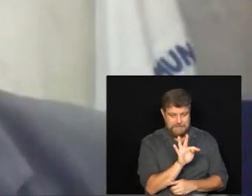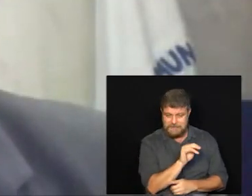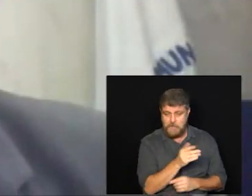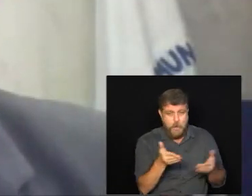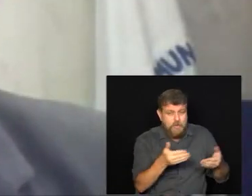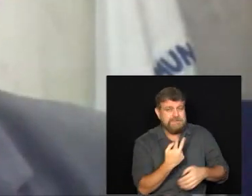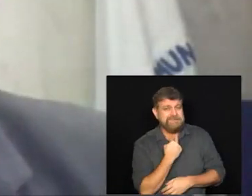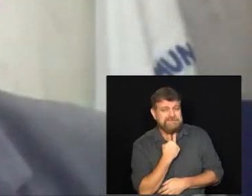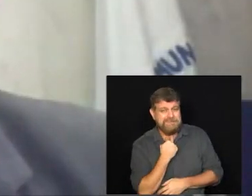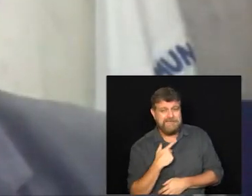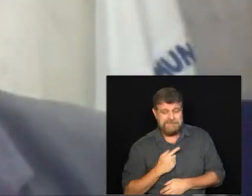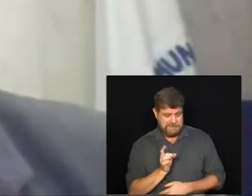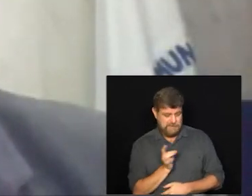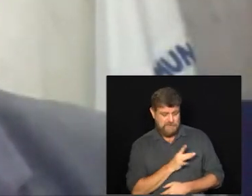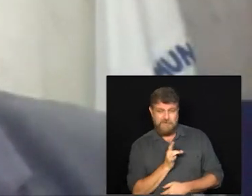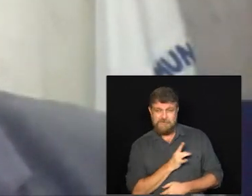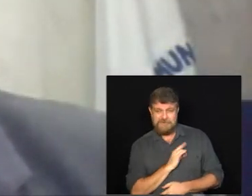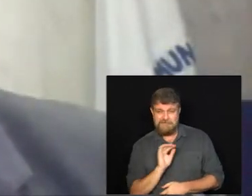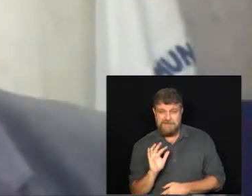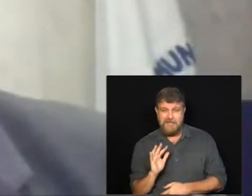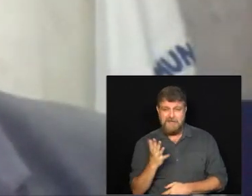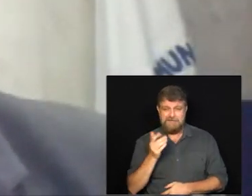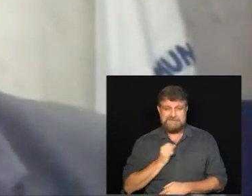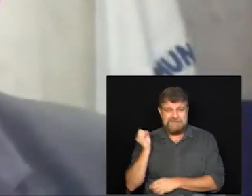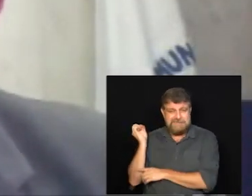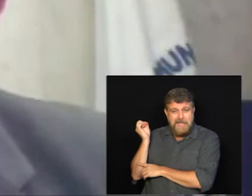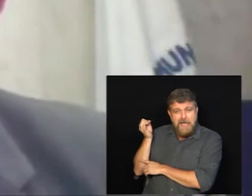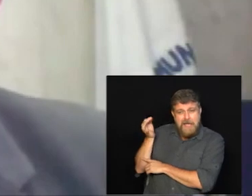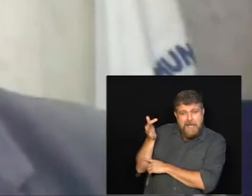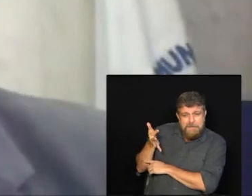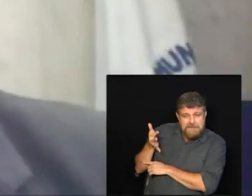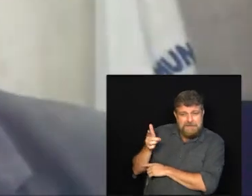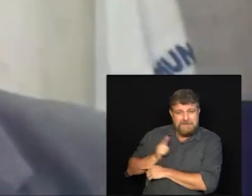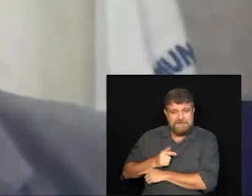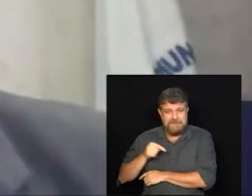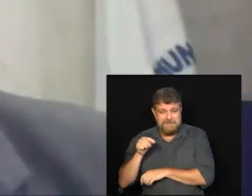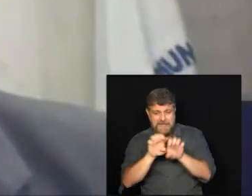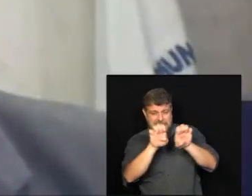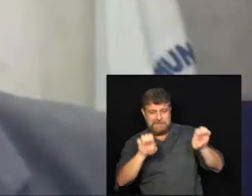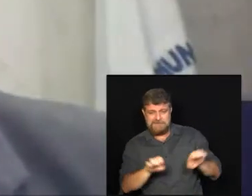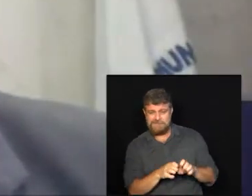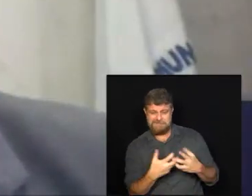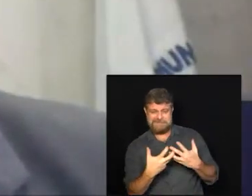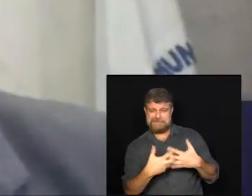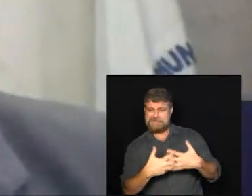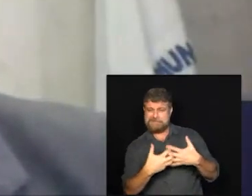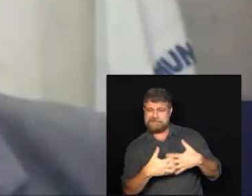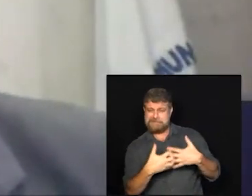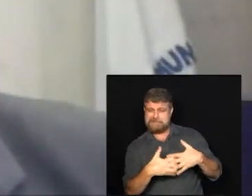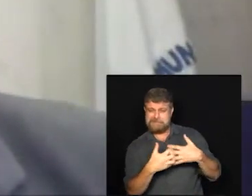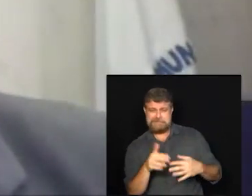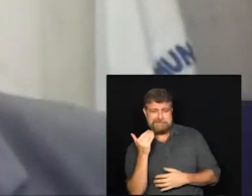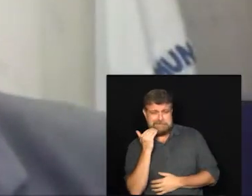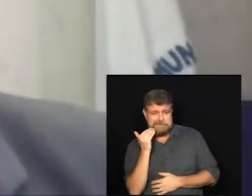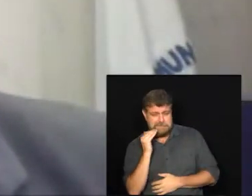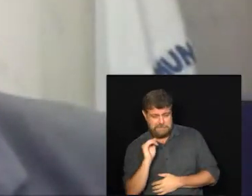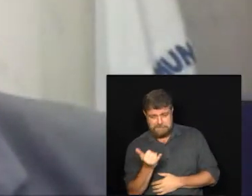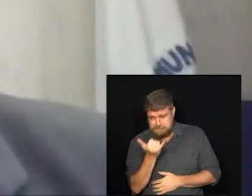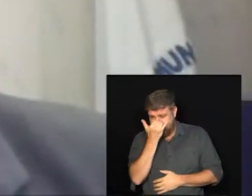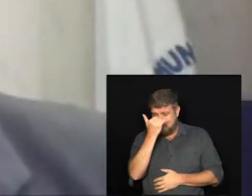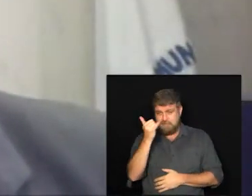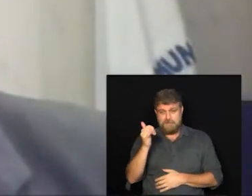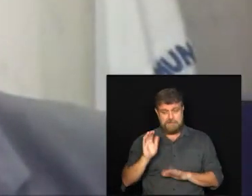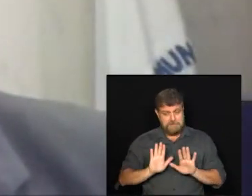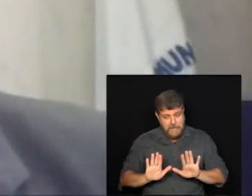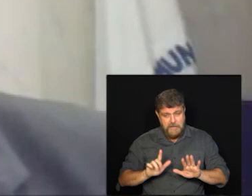hoje porque nós ficamos com medo de que ocorresse durante a madrugada, em que as estruturas não funcionam normalmente, ou tão bem quanto de